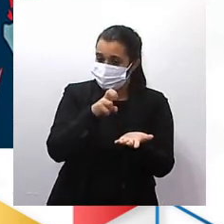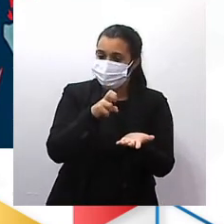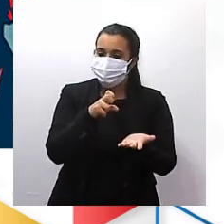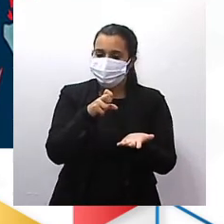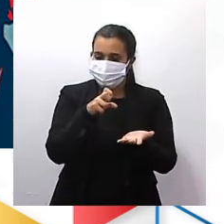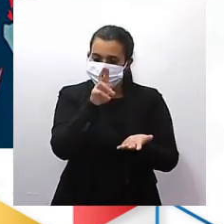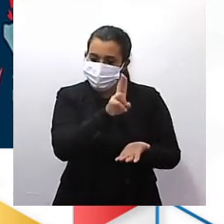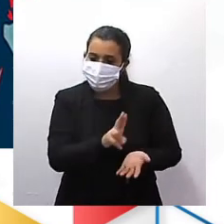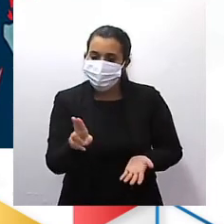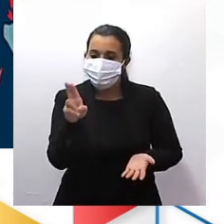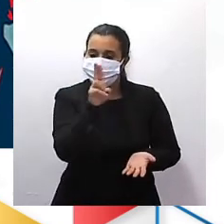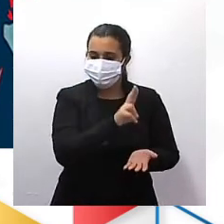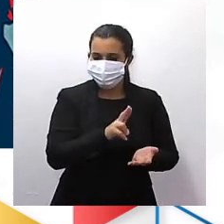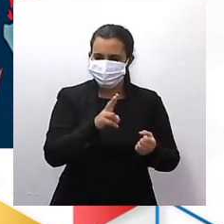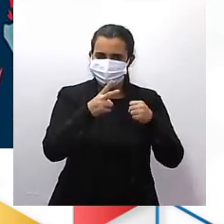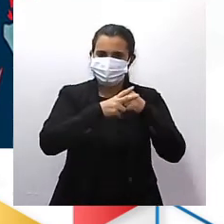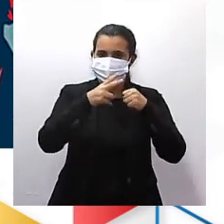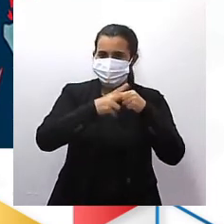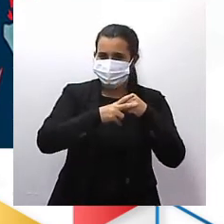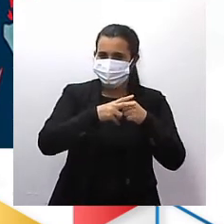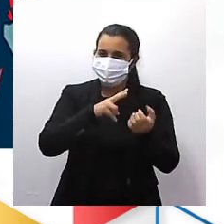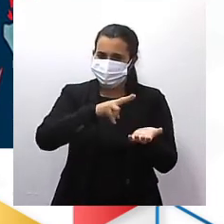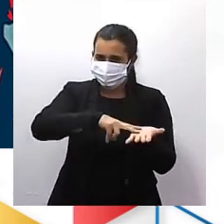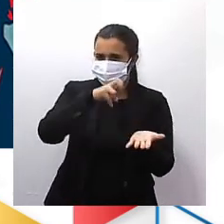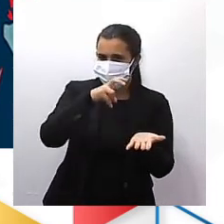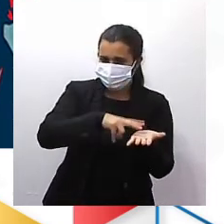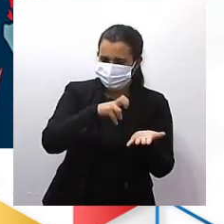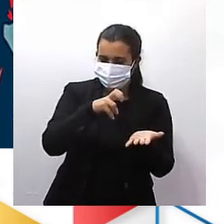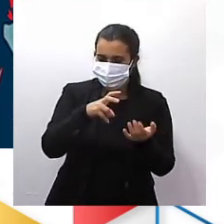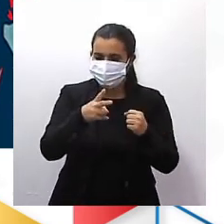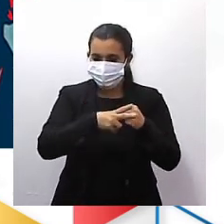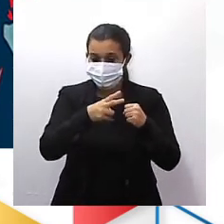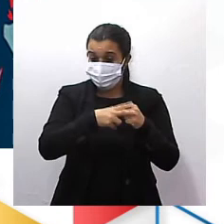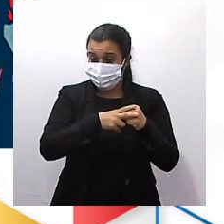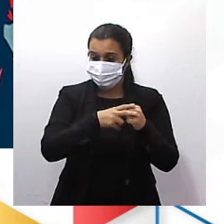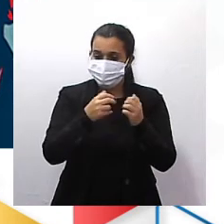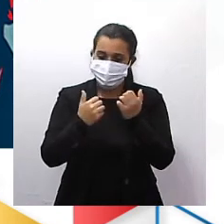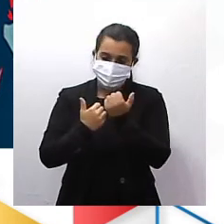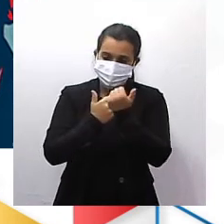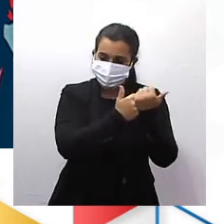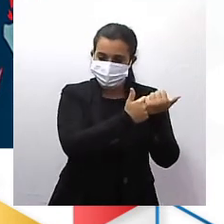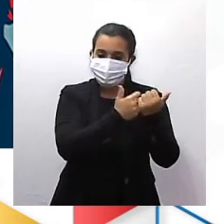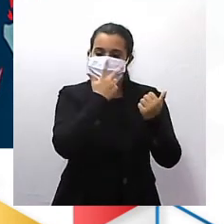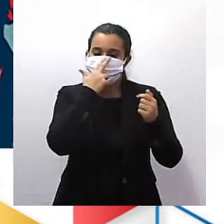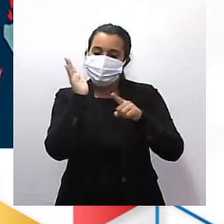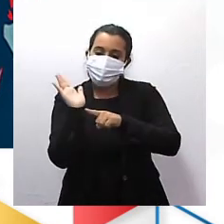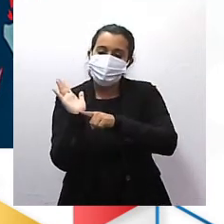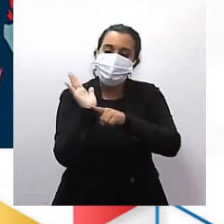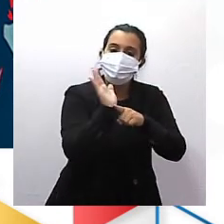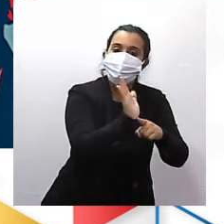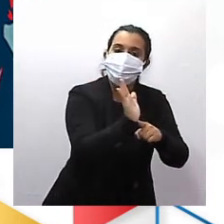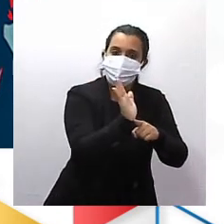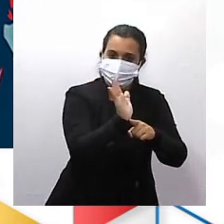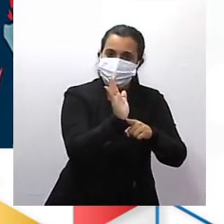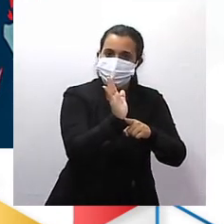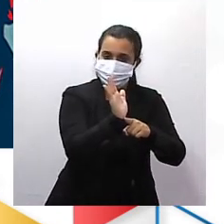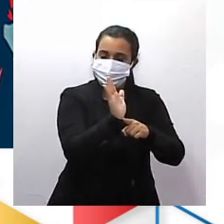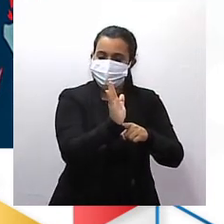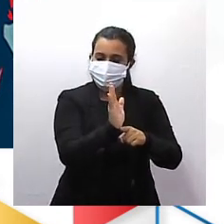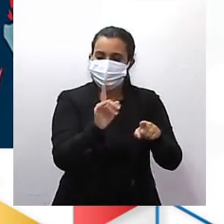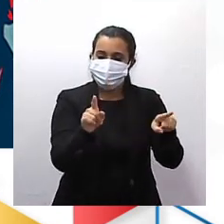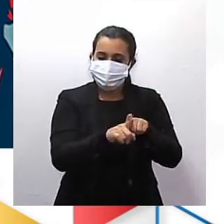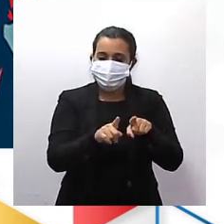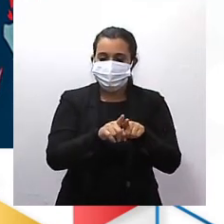also called helping verbs, também chamados de verbos de ajuda. E, seguindo a sequência, a gente tem after